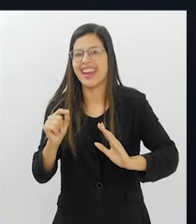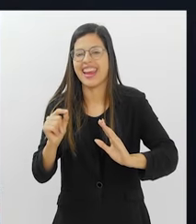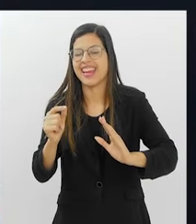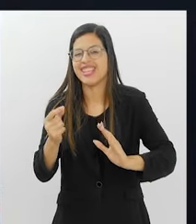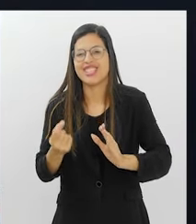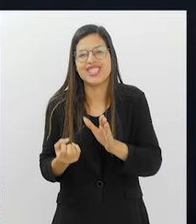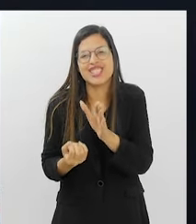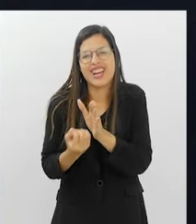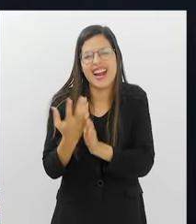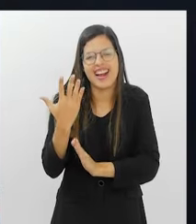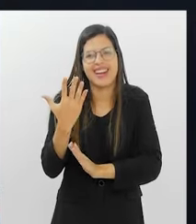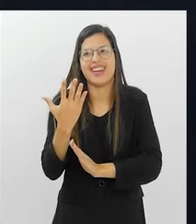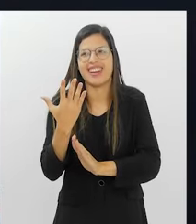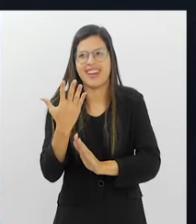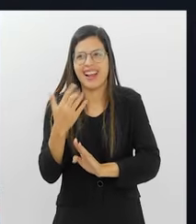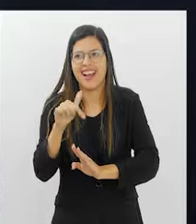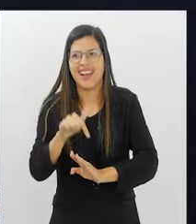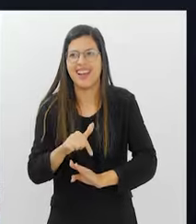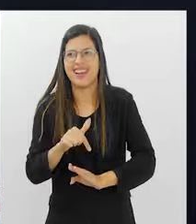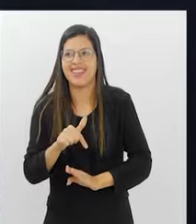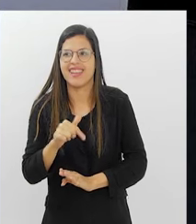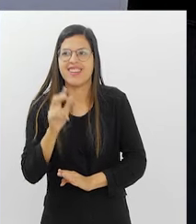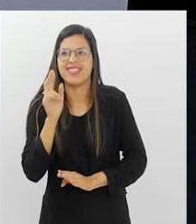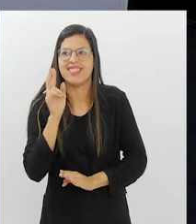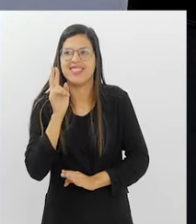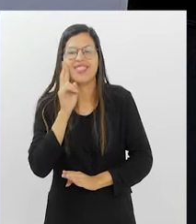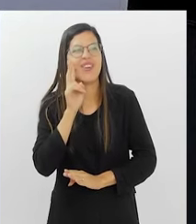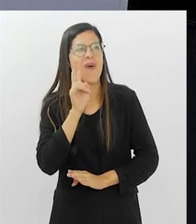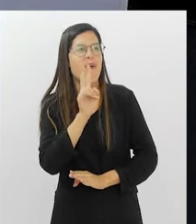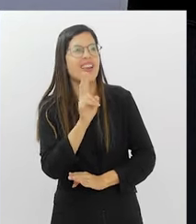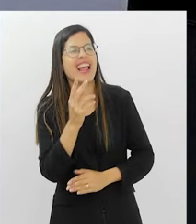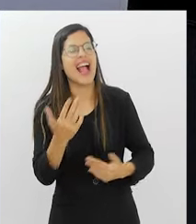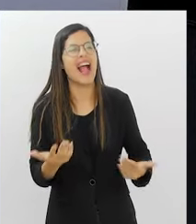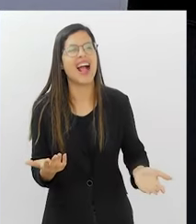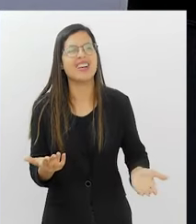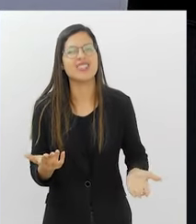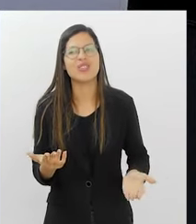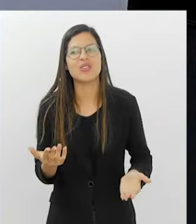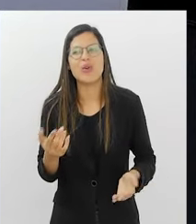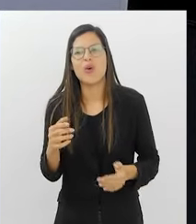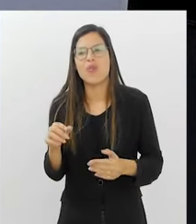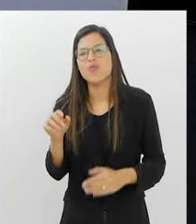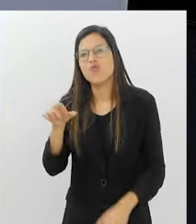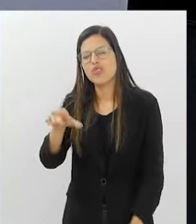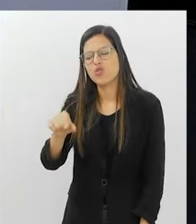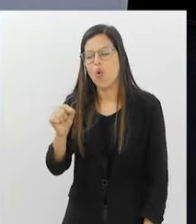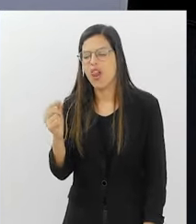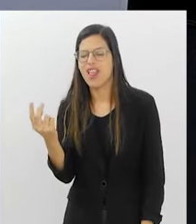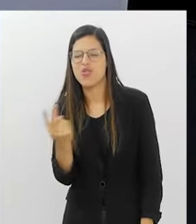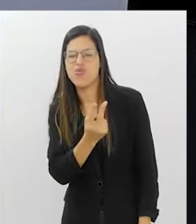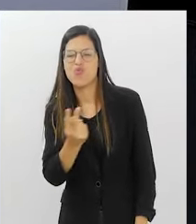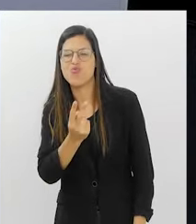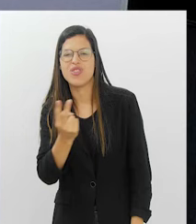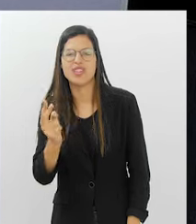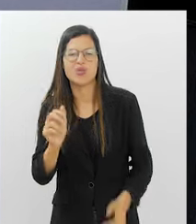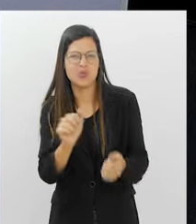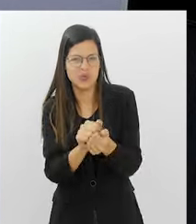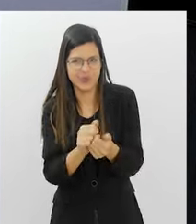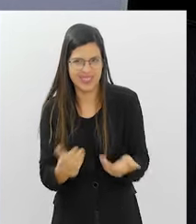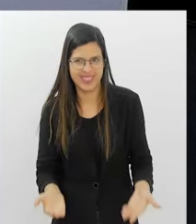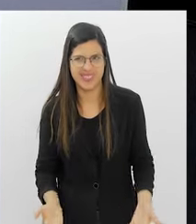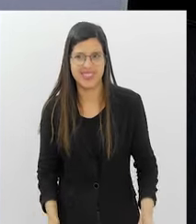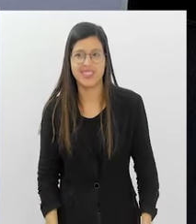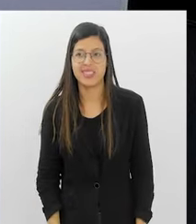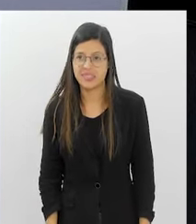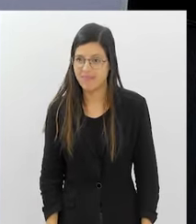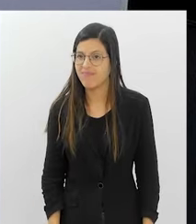né a vou fazer comissões el deve ter chegado lá deve ter Dido assim ô vou botar as duas juntos vocês querem ou não querem é isso foi